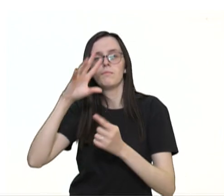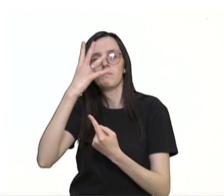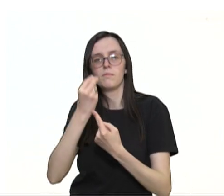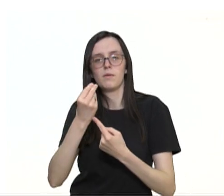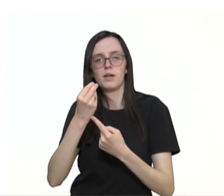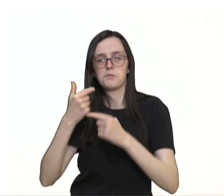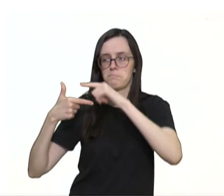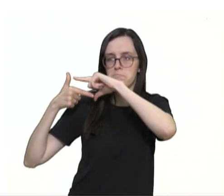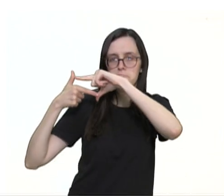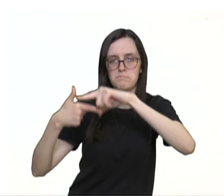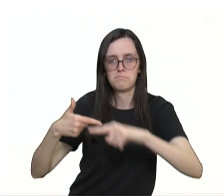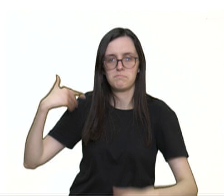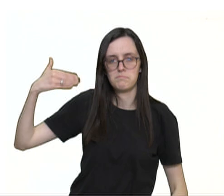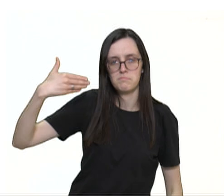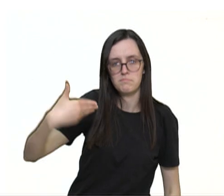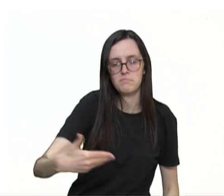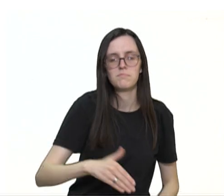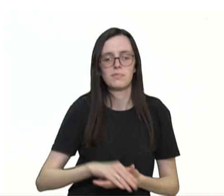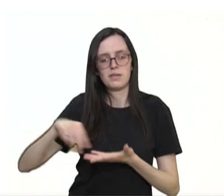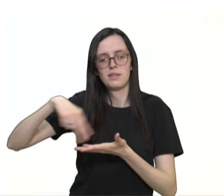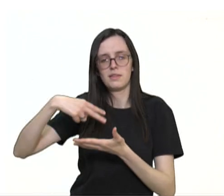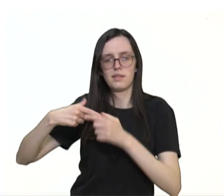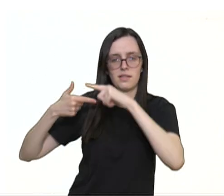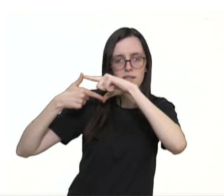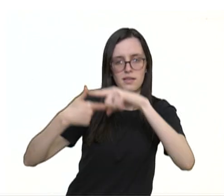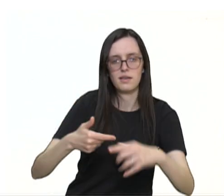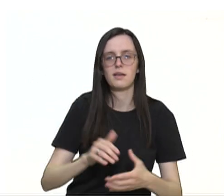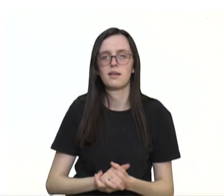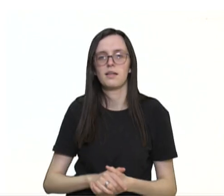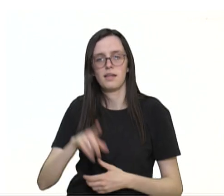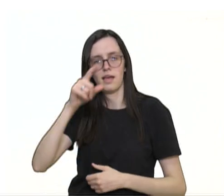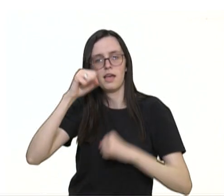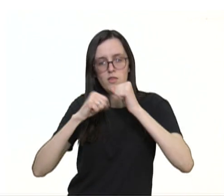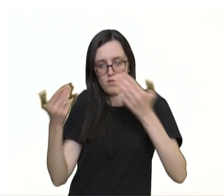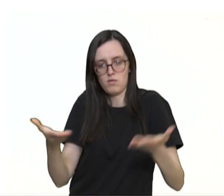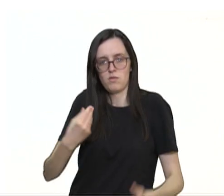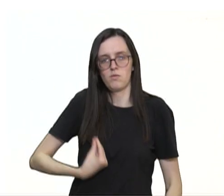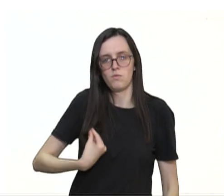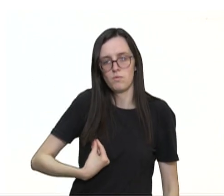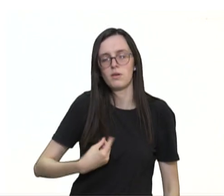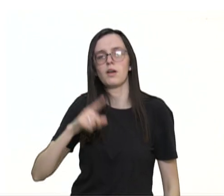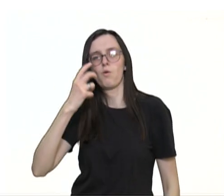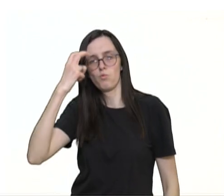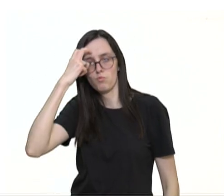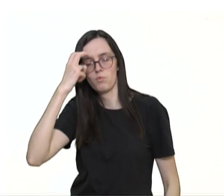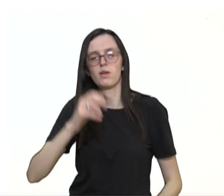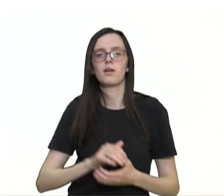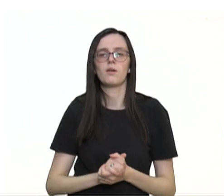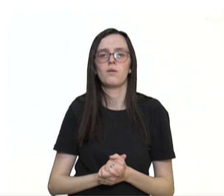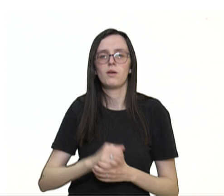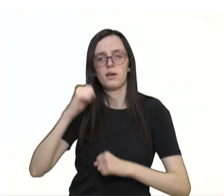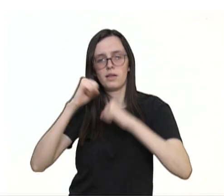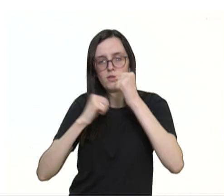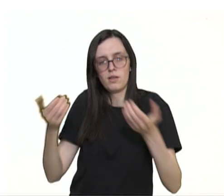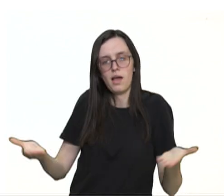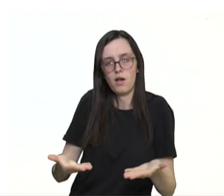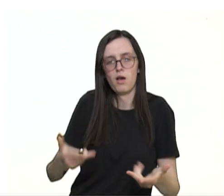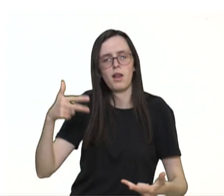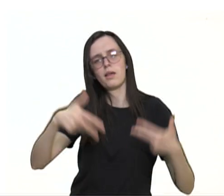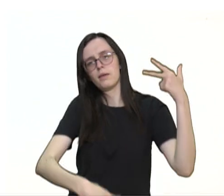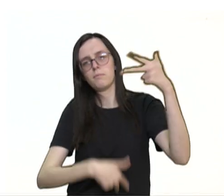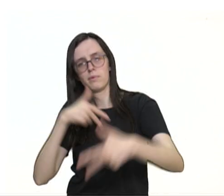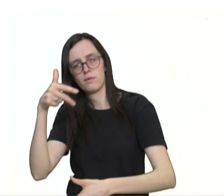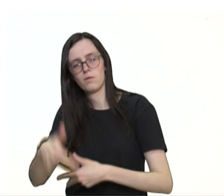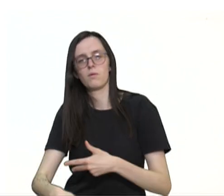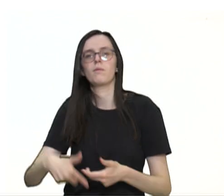né, um movimento de dança clássica, indústria cultural moderna, indústria contemporânea, o hip hop,